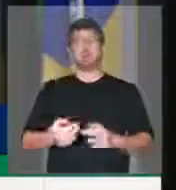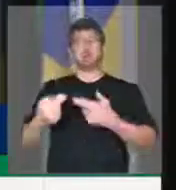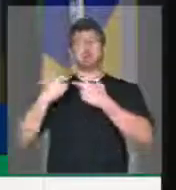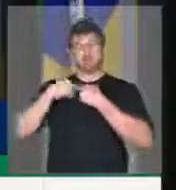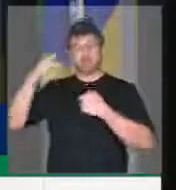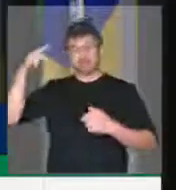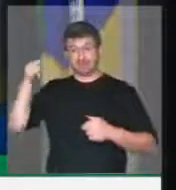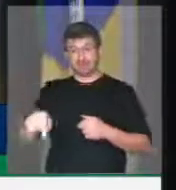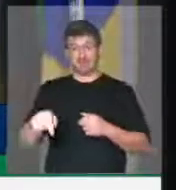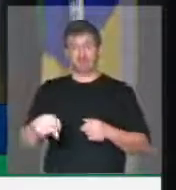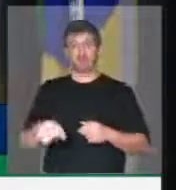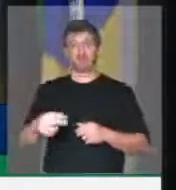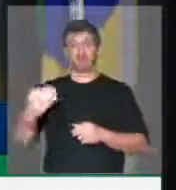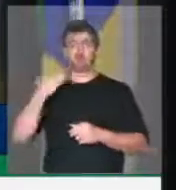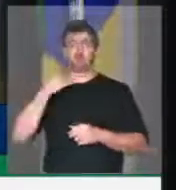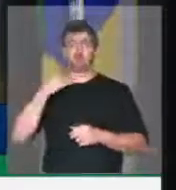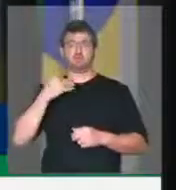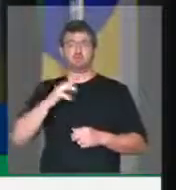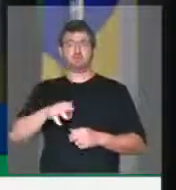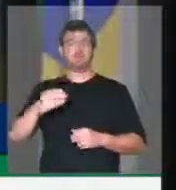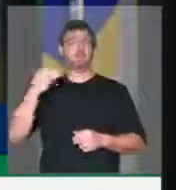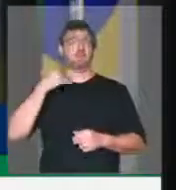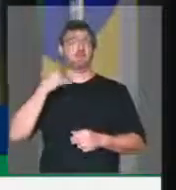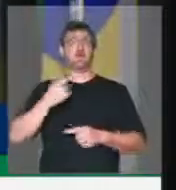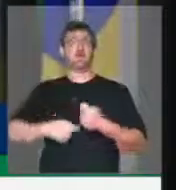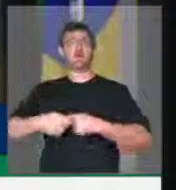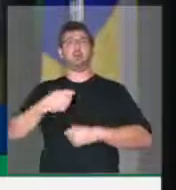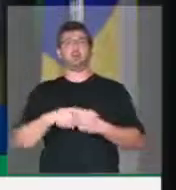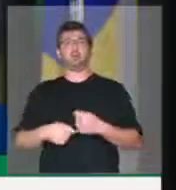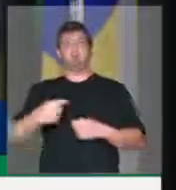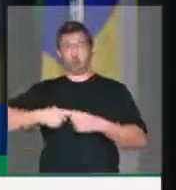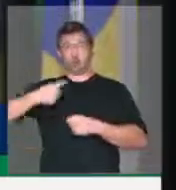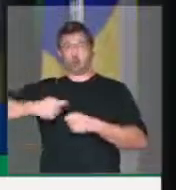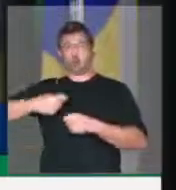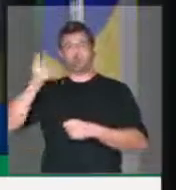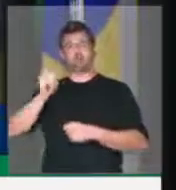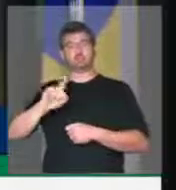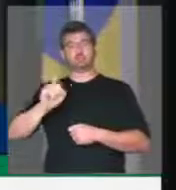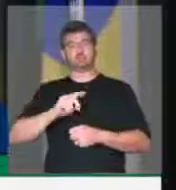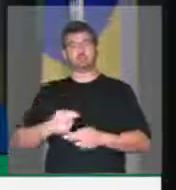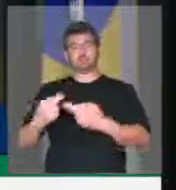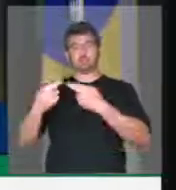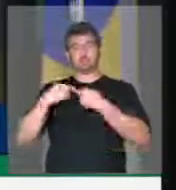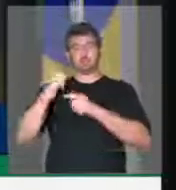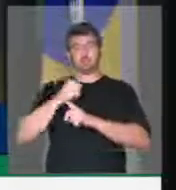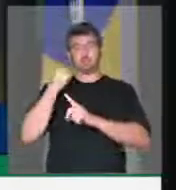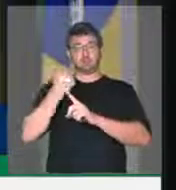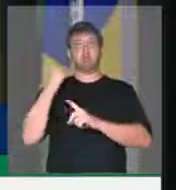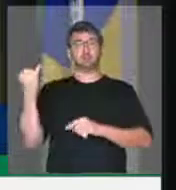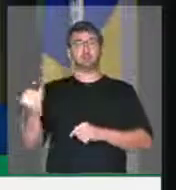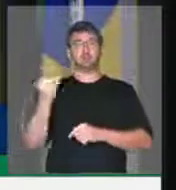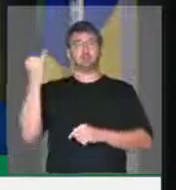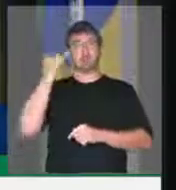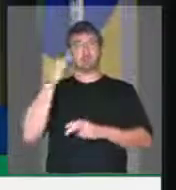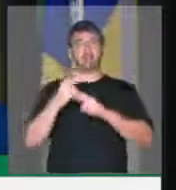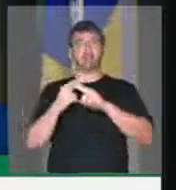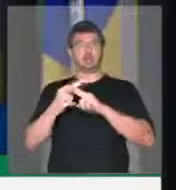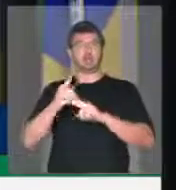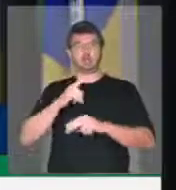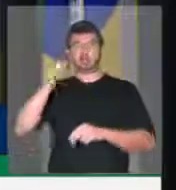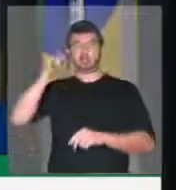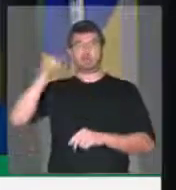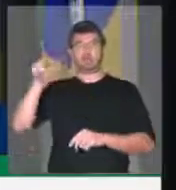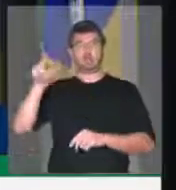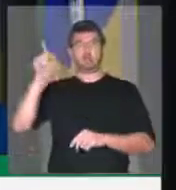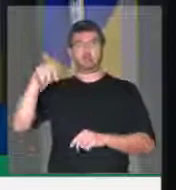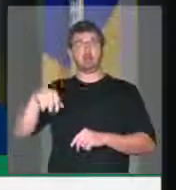criado. Não sempre vai ser um banco comercial, pensando só em lucro. Então, tem um papel social de maior relevância. Ela que cuida do